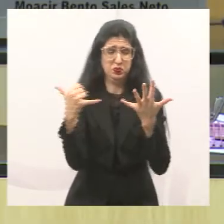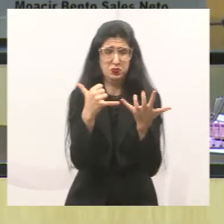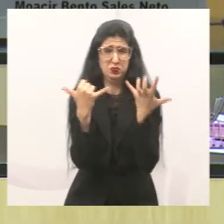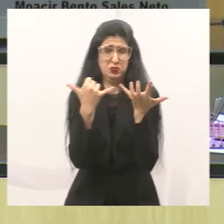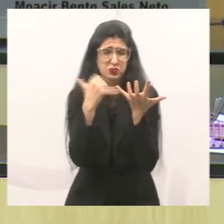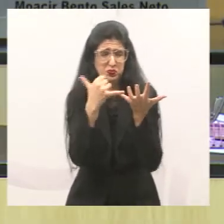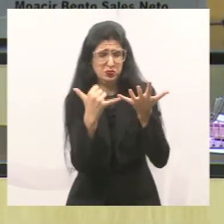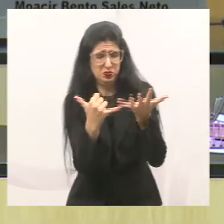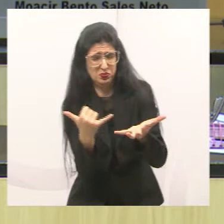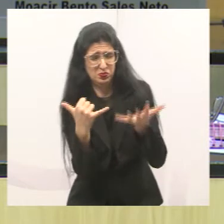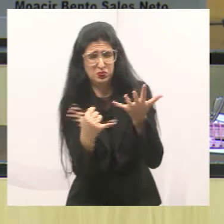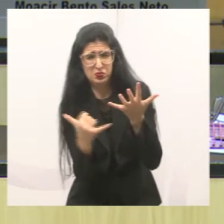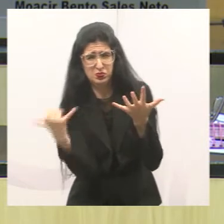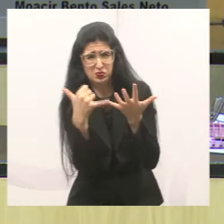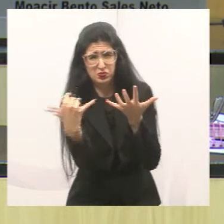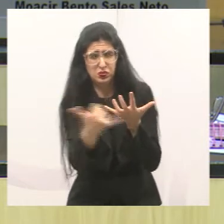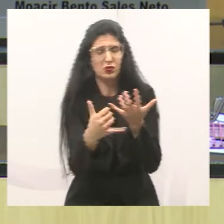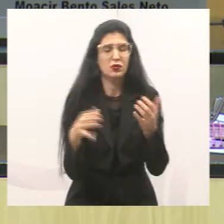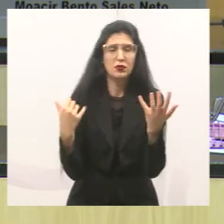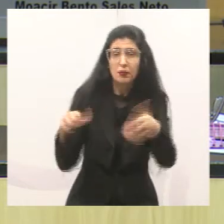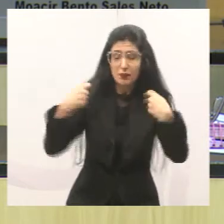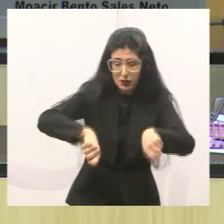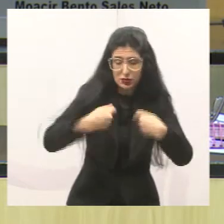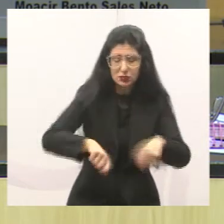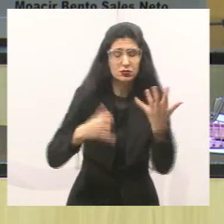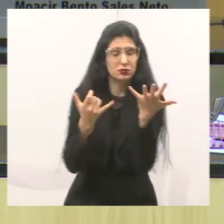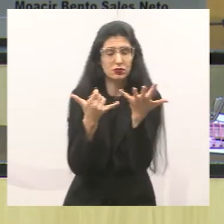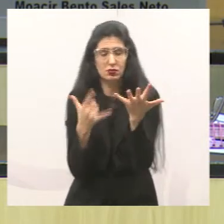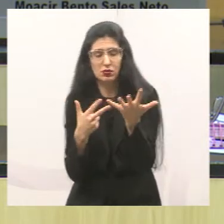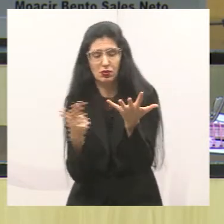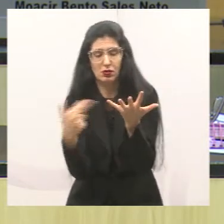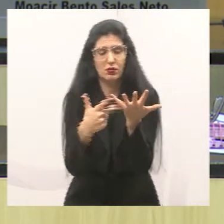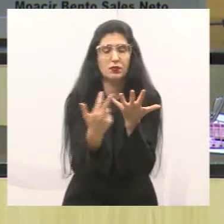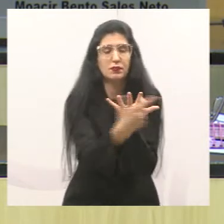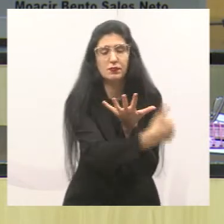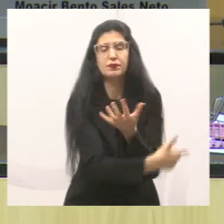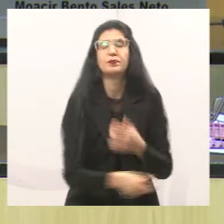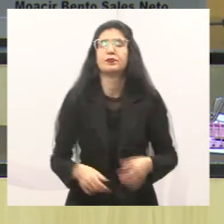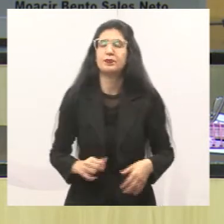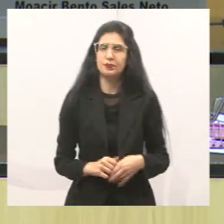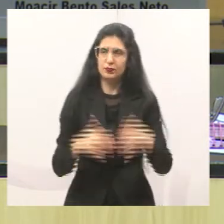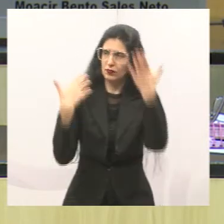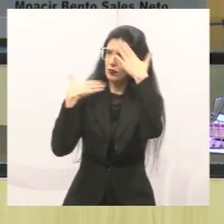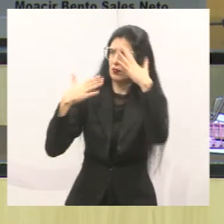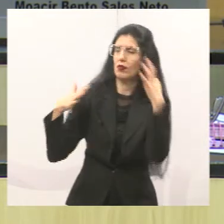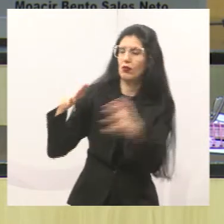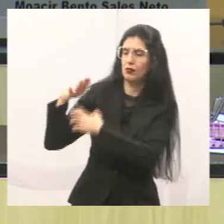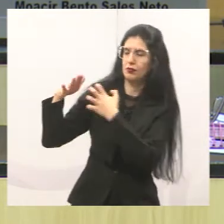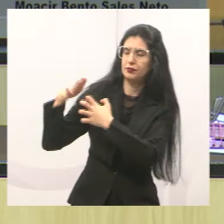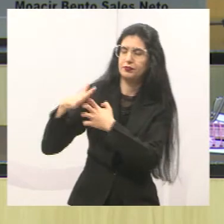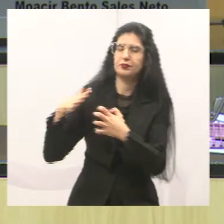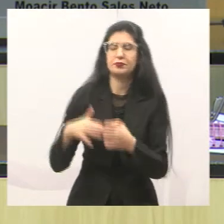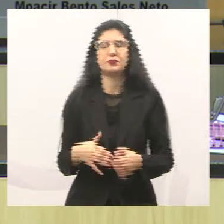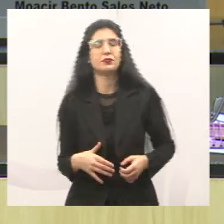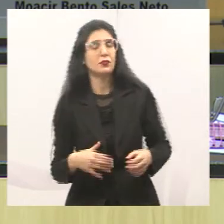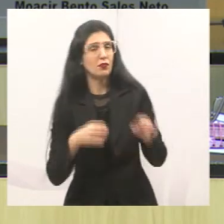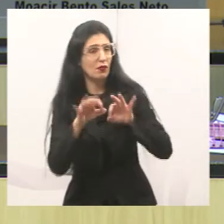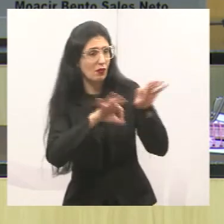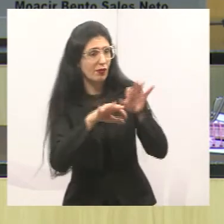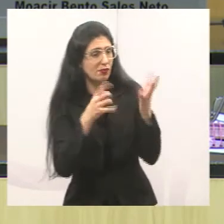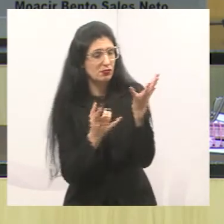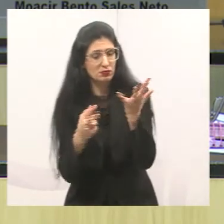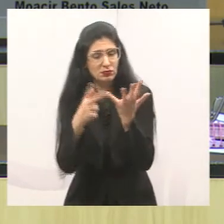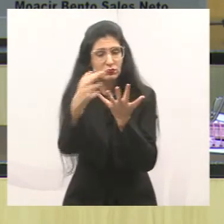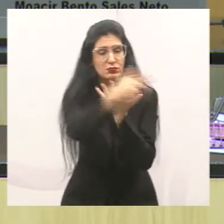respeitosamente, recorremos à compreensão e aos préstimos desta concessionária e, antecipando agradecimento pela atenção dispensada, subscrevemos vereador